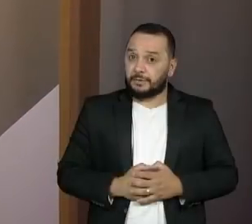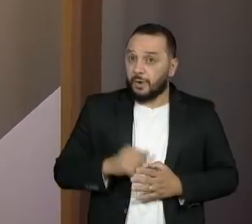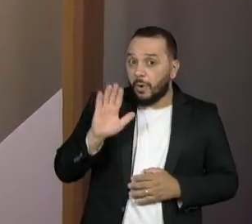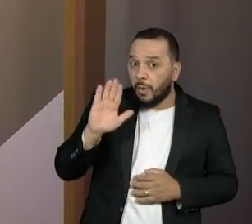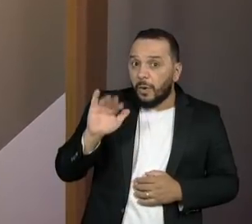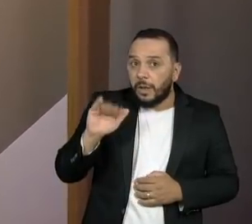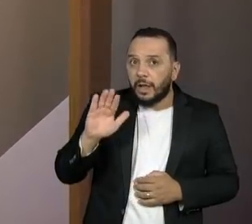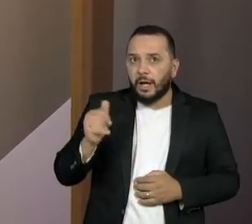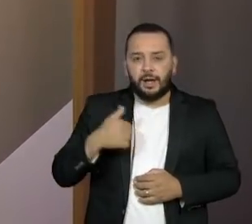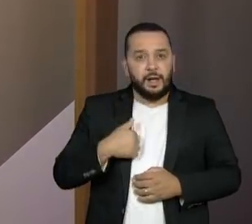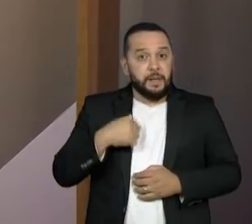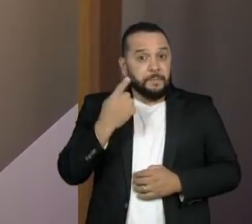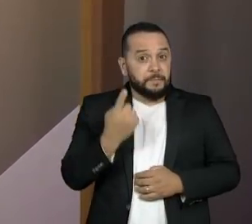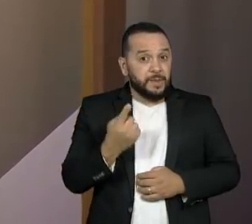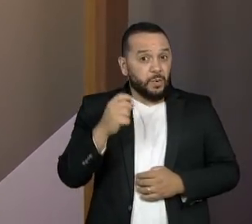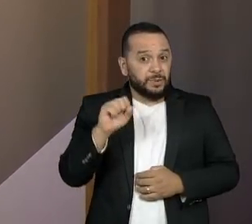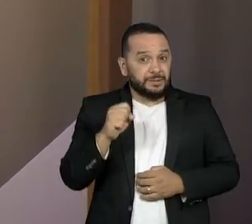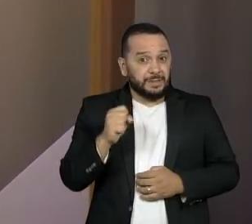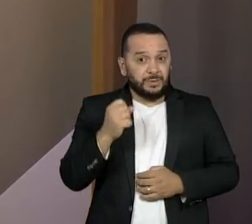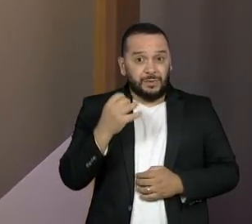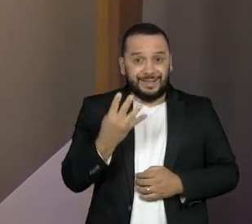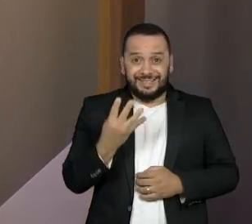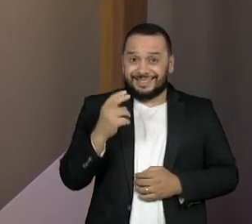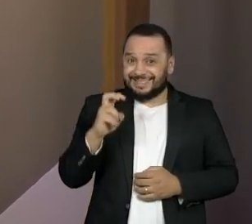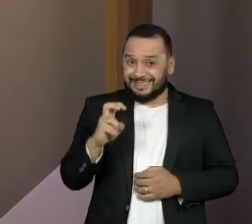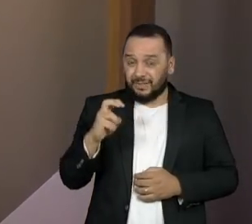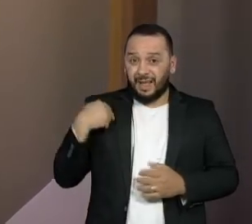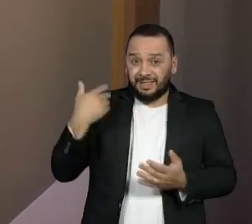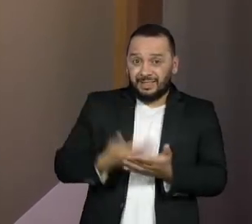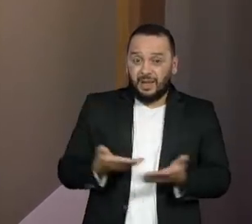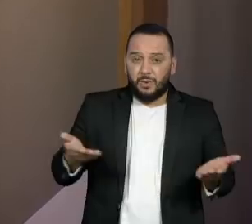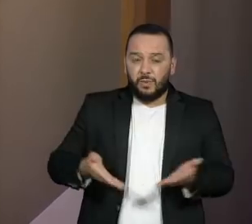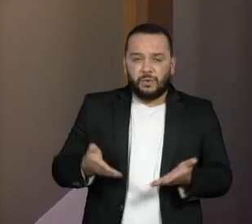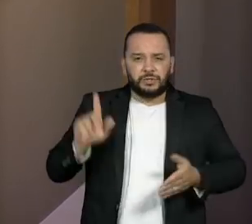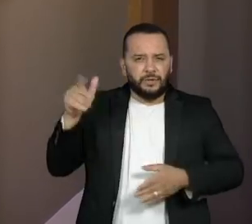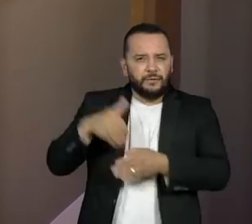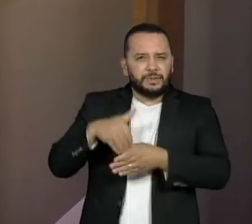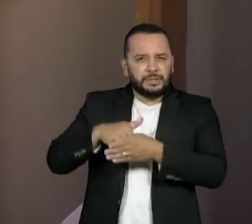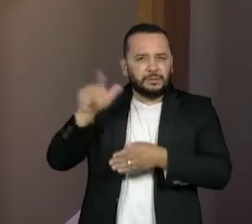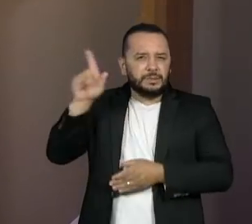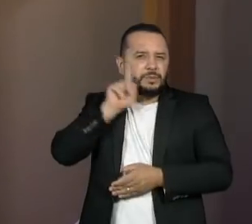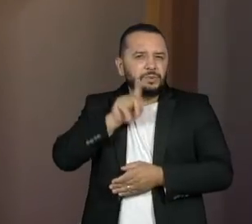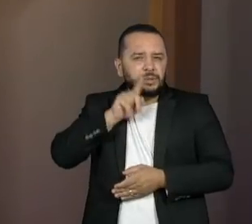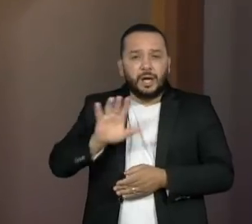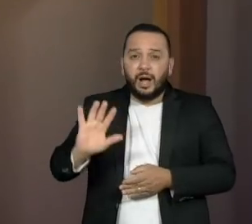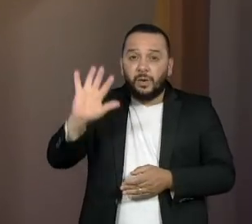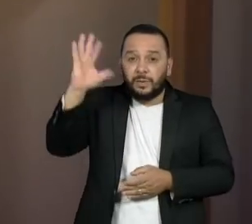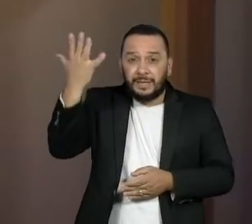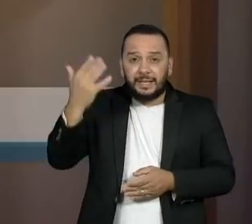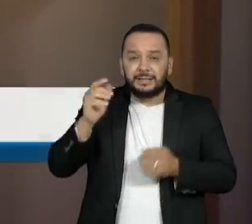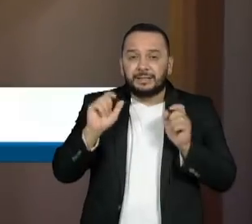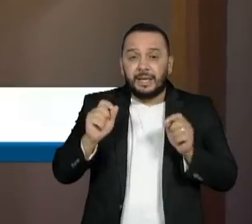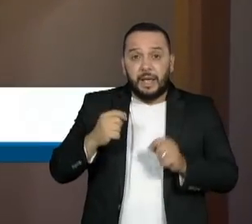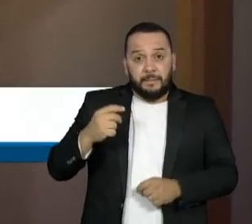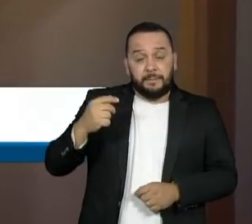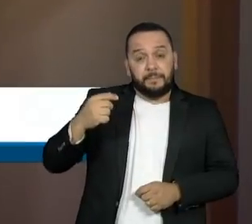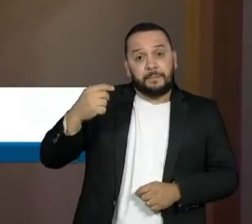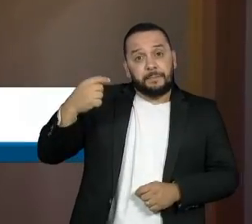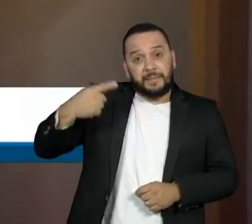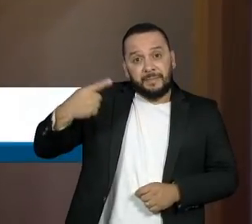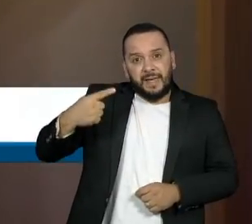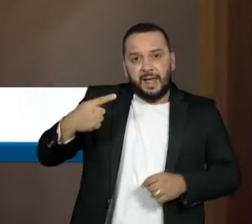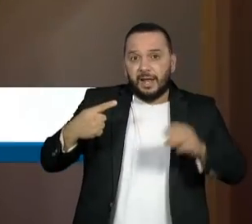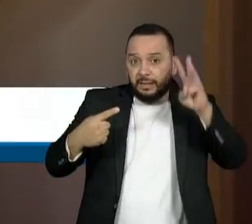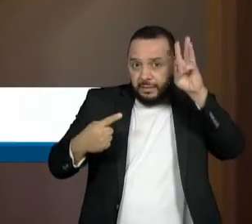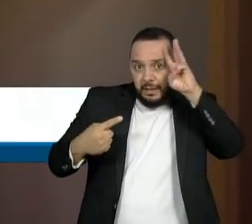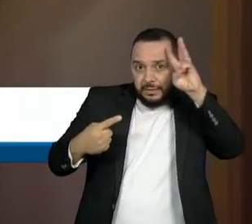Olá! Desde 1845, a eleição presidencial nos Estados Unidos acontece na primeira terça-feira de novembro.